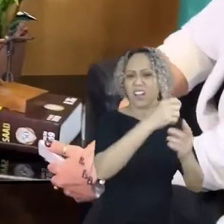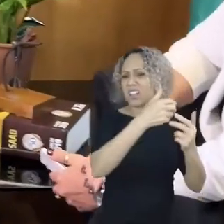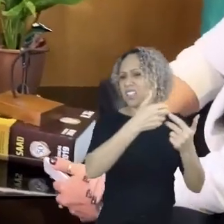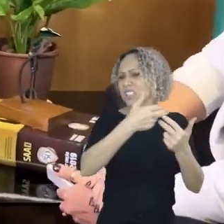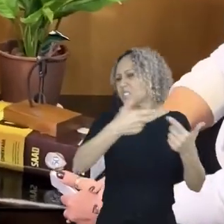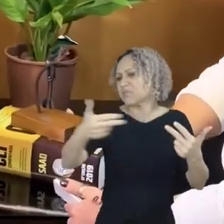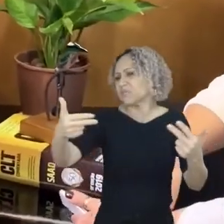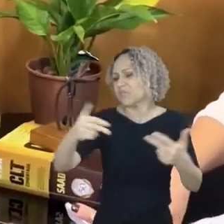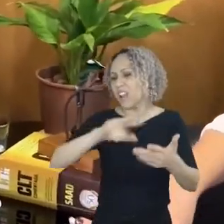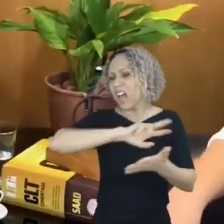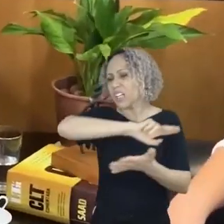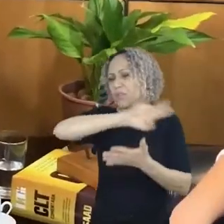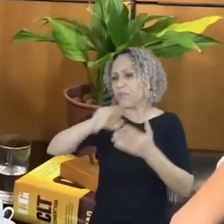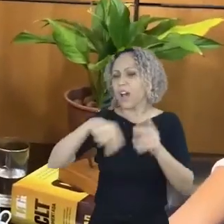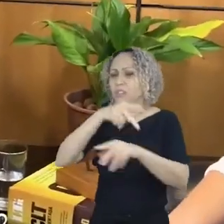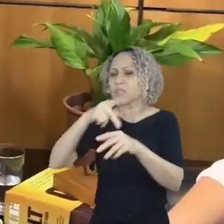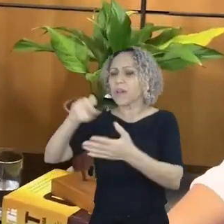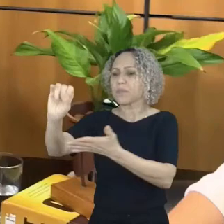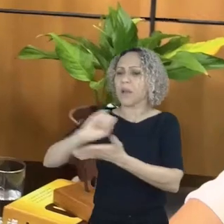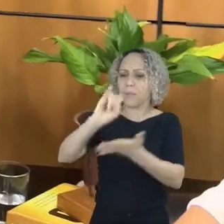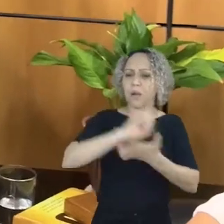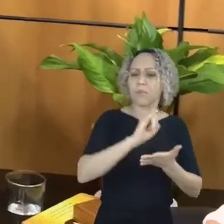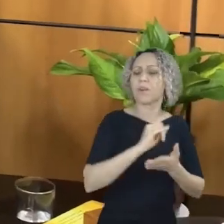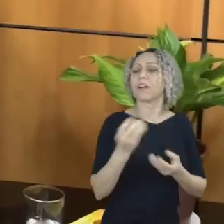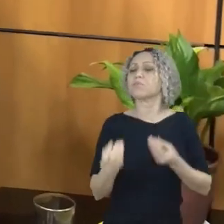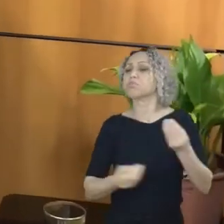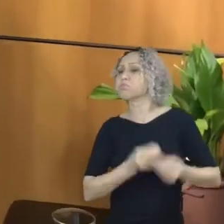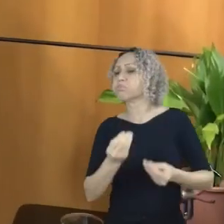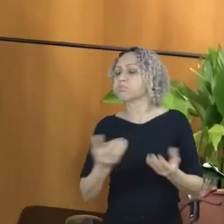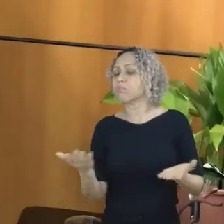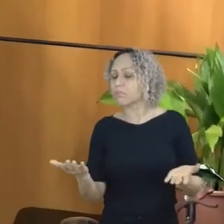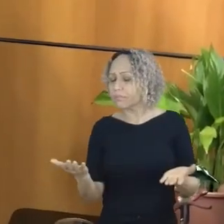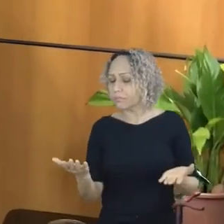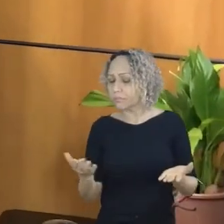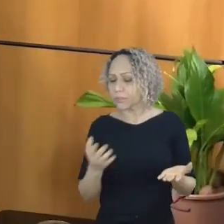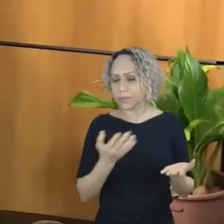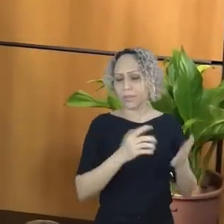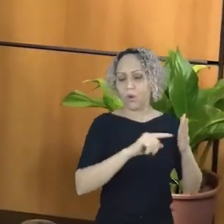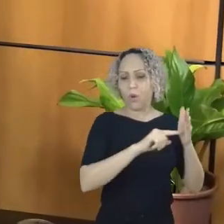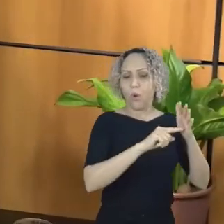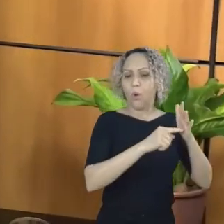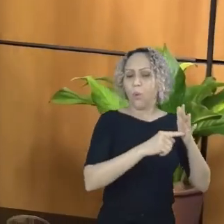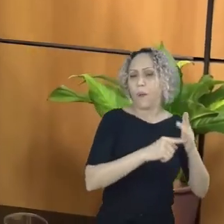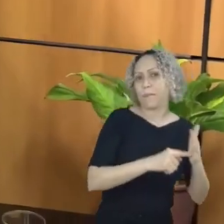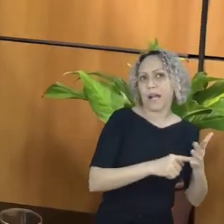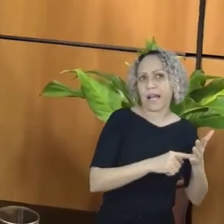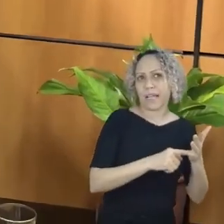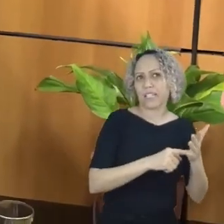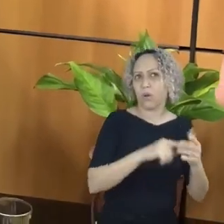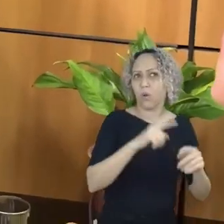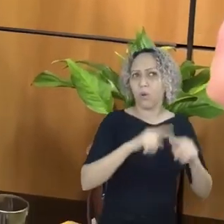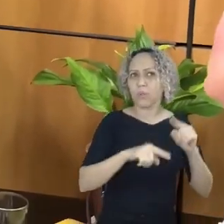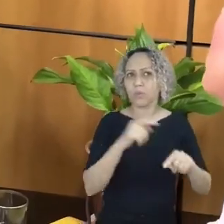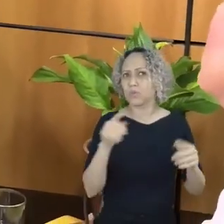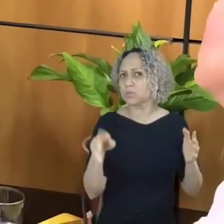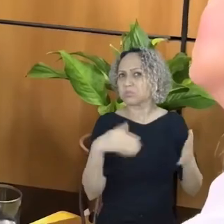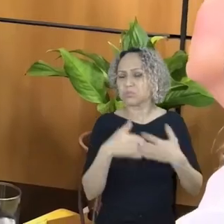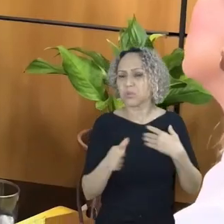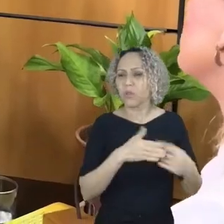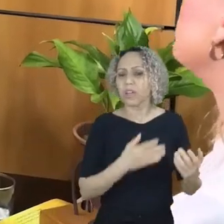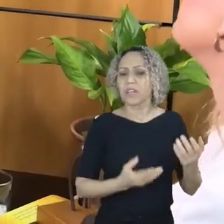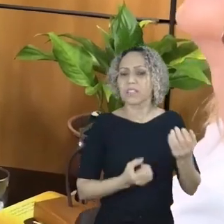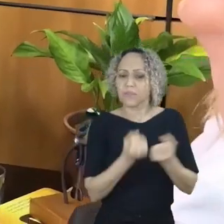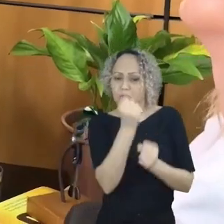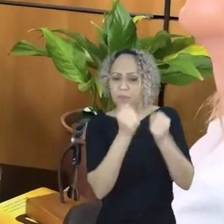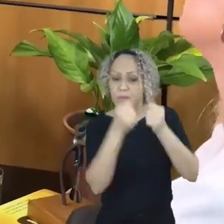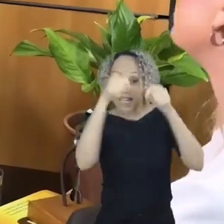onde é que seja. Uma máquina ou um produto qualquer, que se for produzido aqui, ele gera